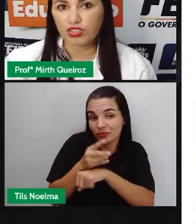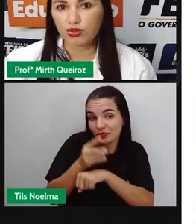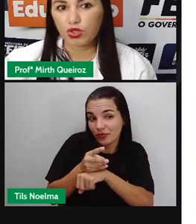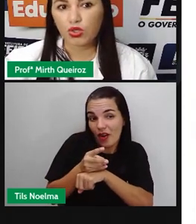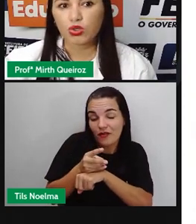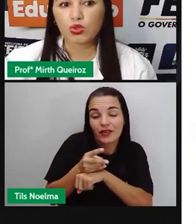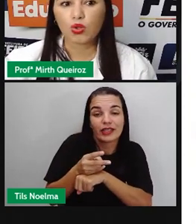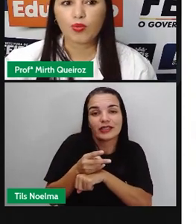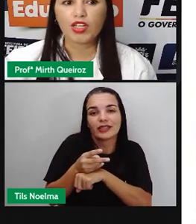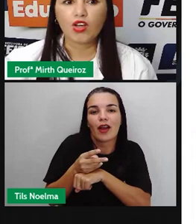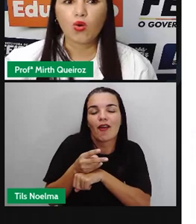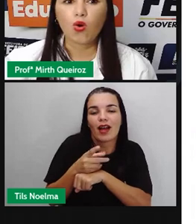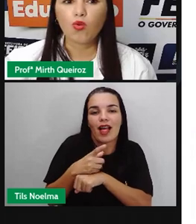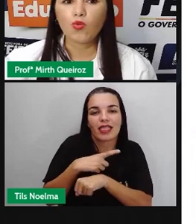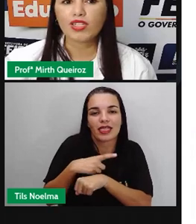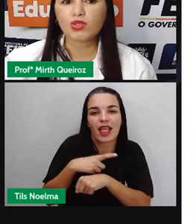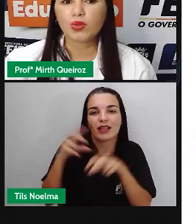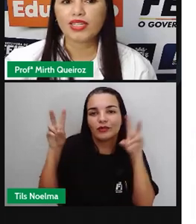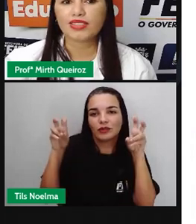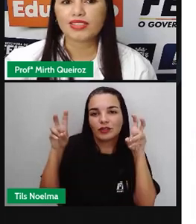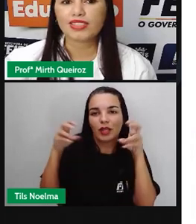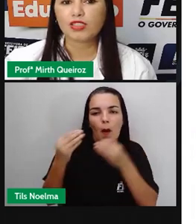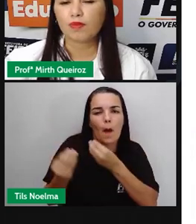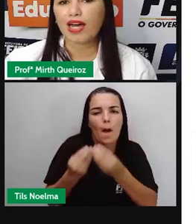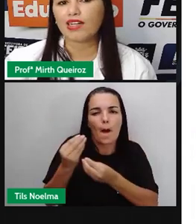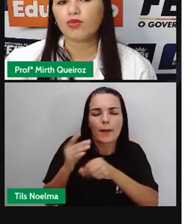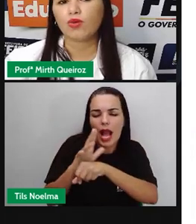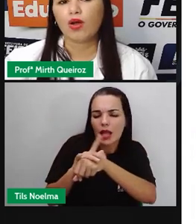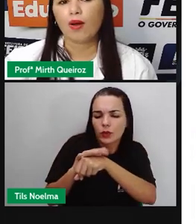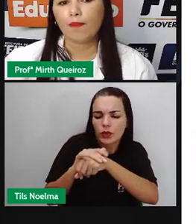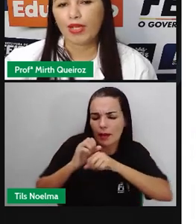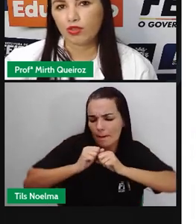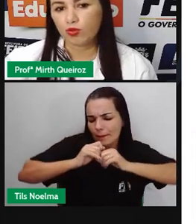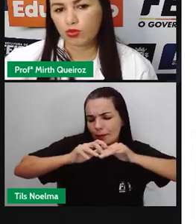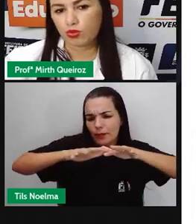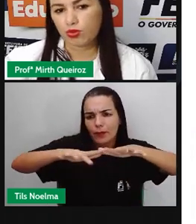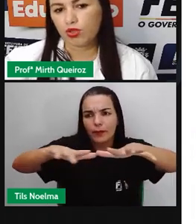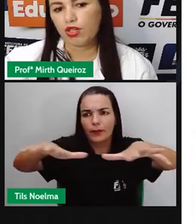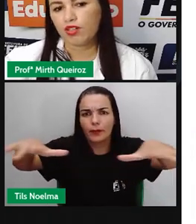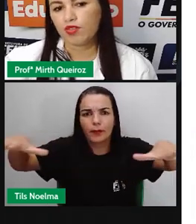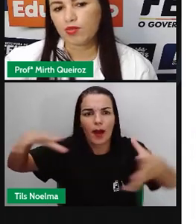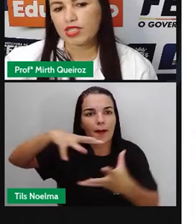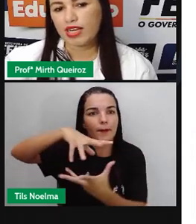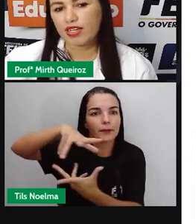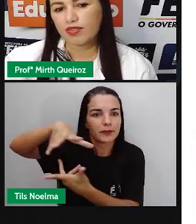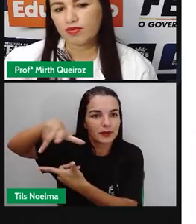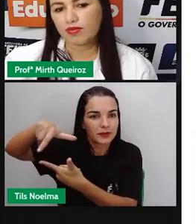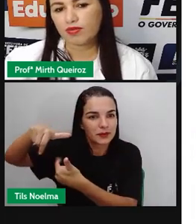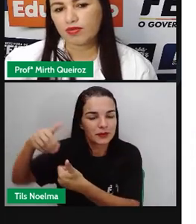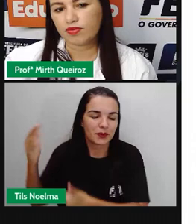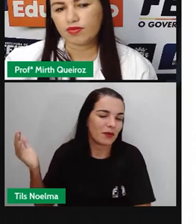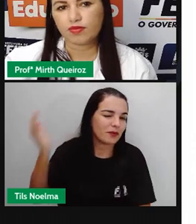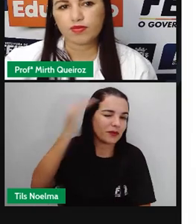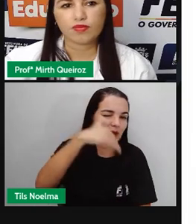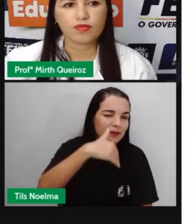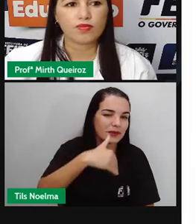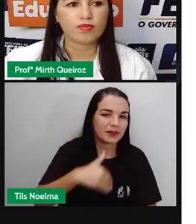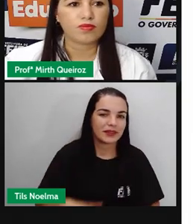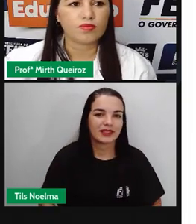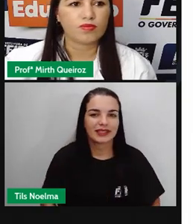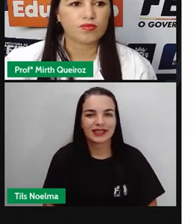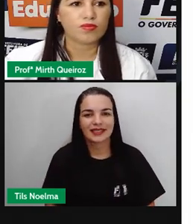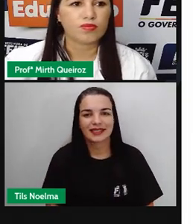um vídeo sobre com as doenças se espalham pelo mundo vamos lá